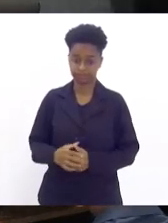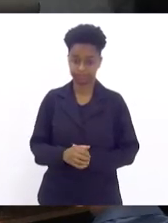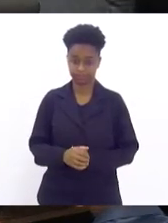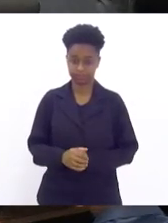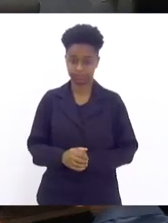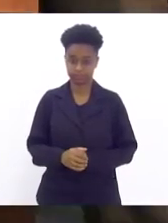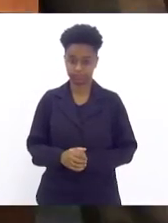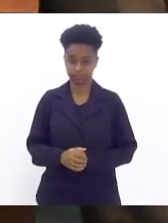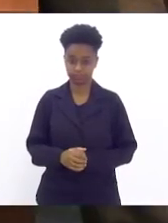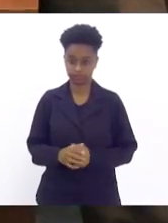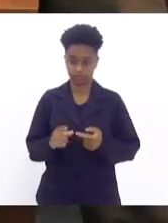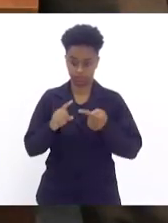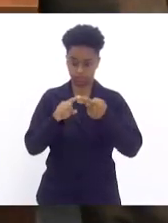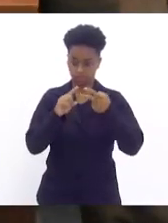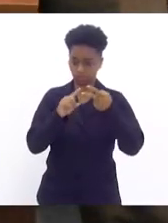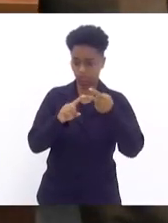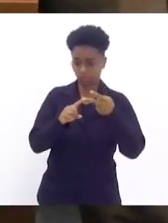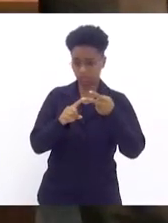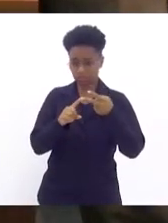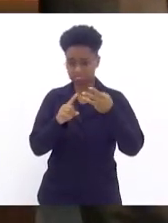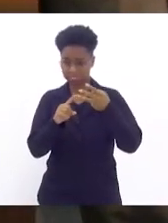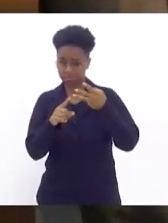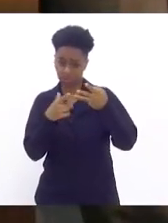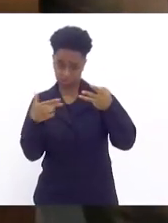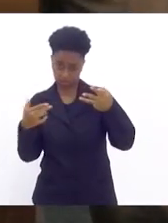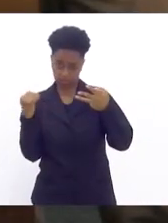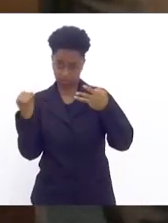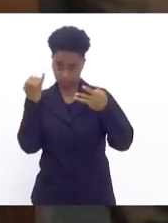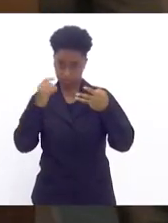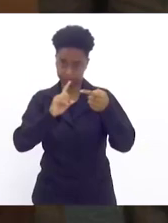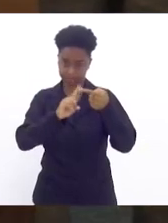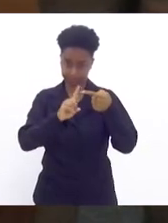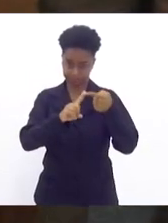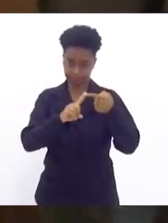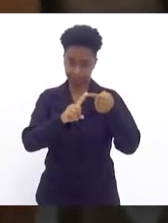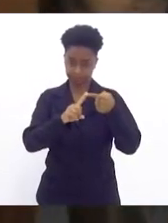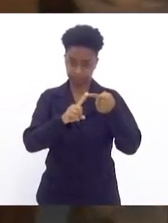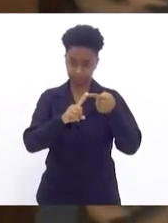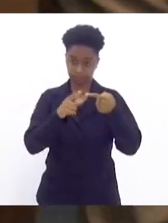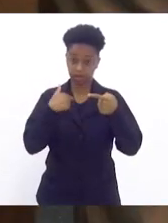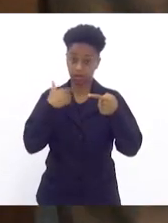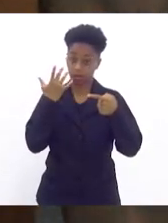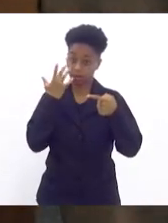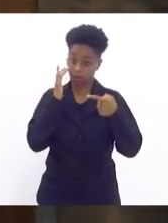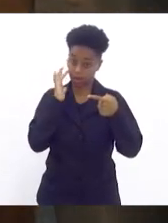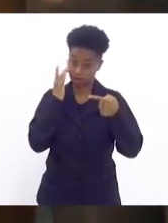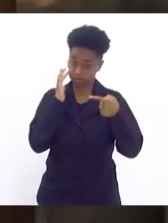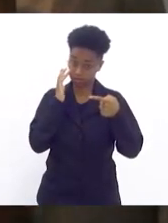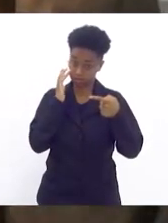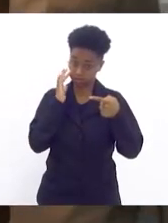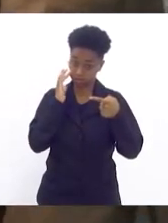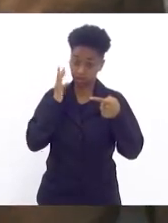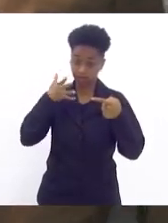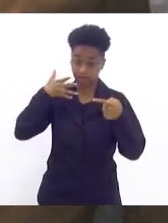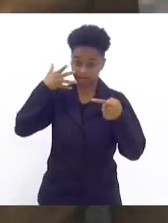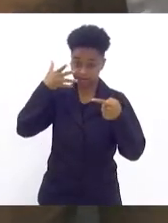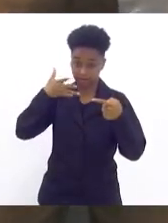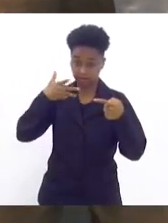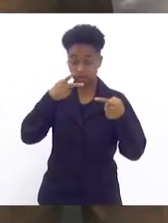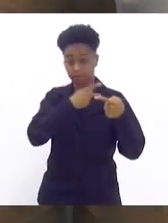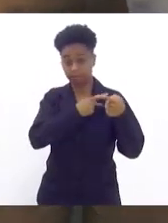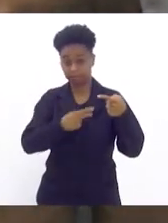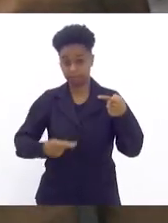duas ou três questões que eu considero importante a primeira delas eu acho que a fala do presidente